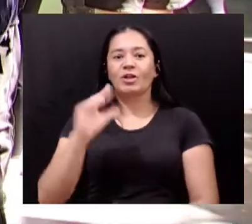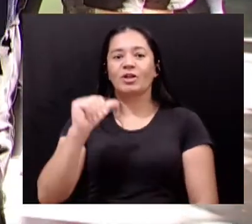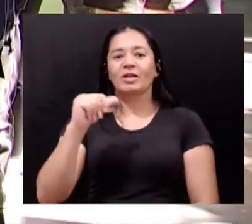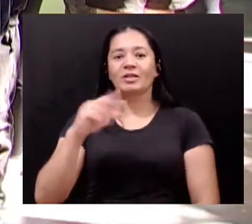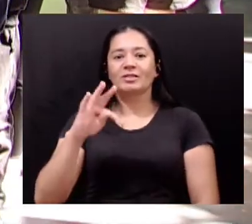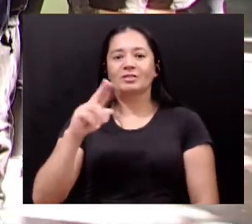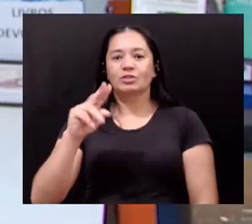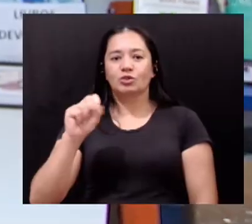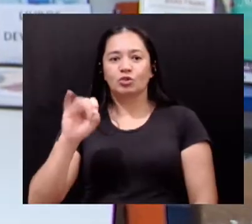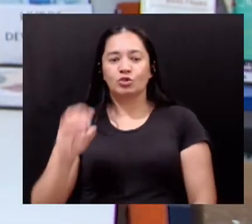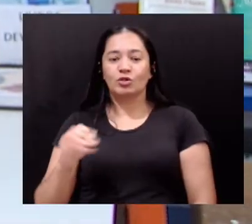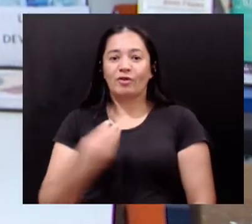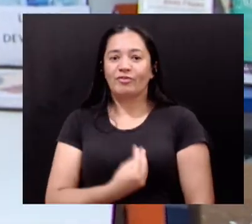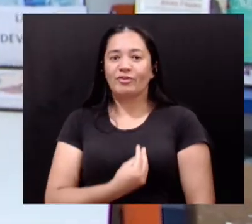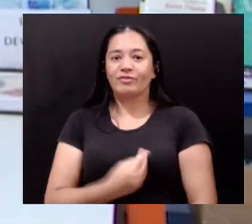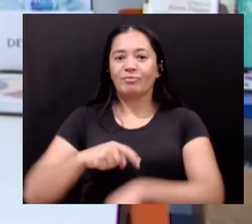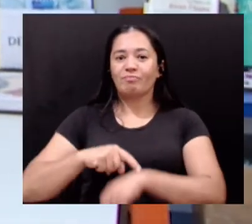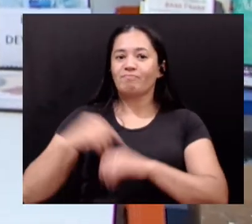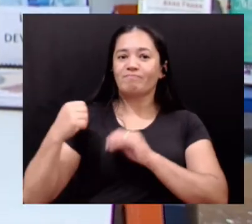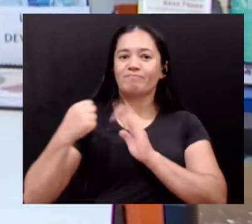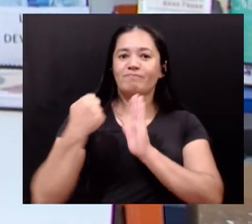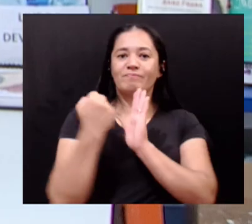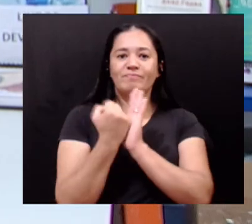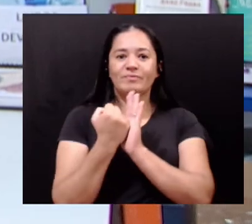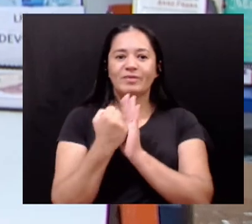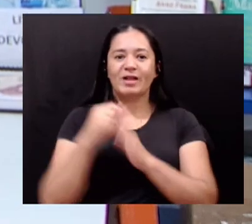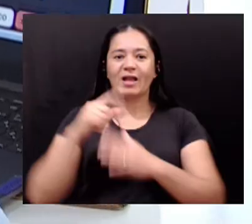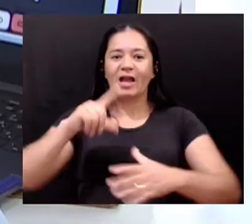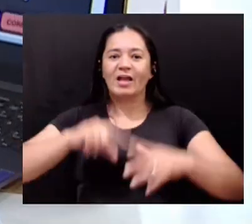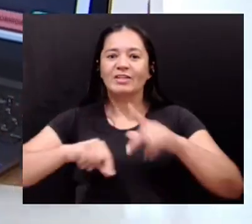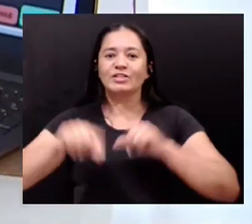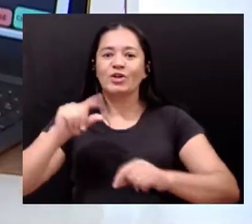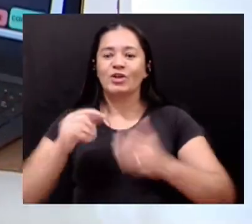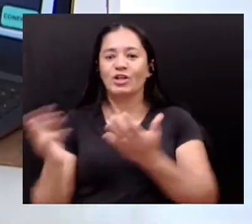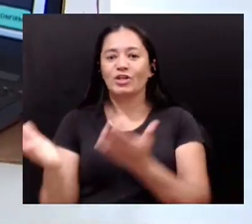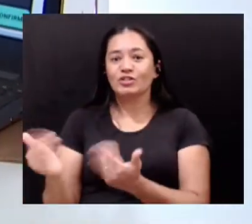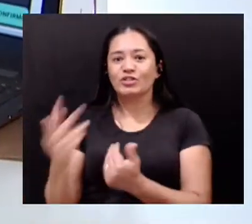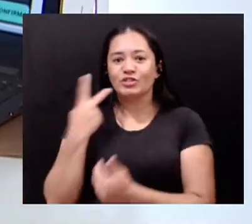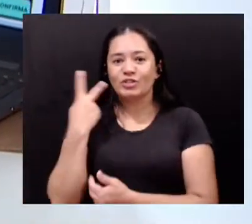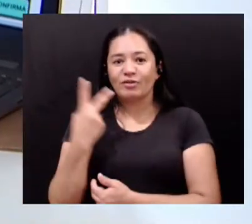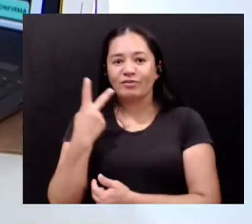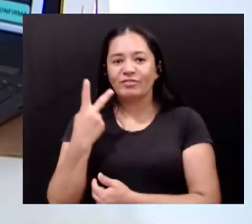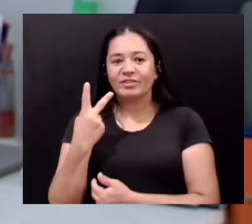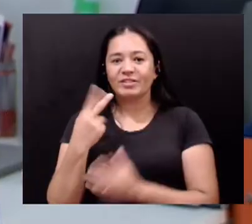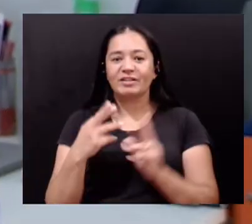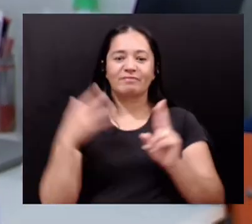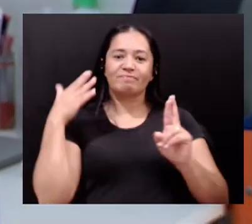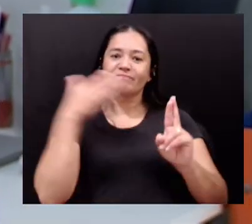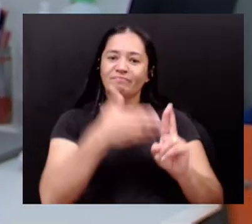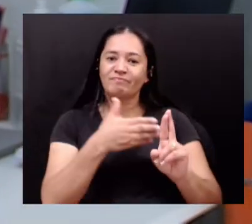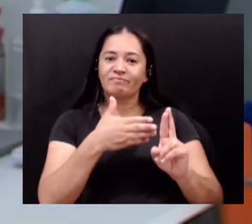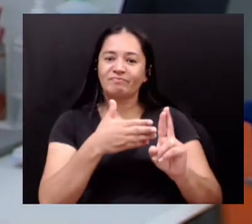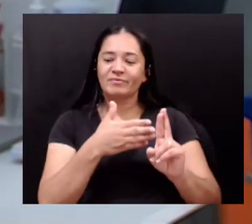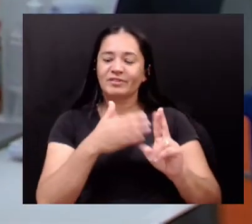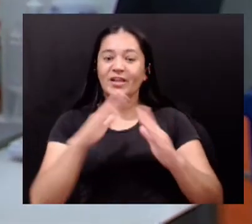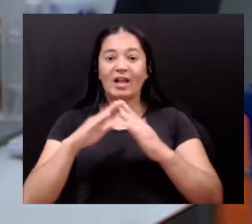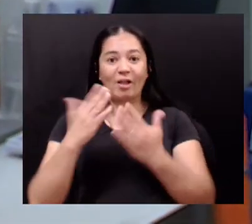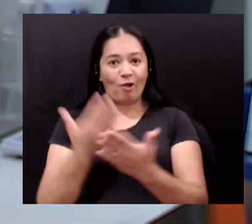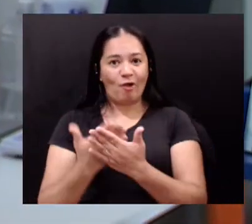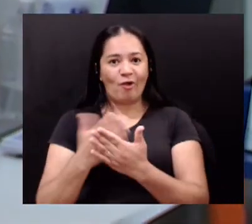momento marcante: a eleição dos jovens vereadores que irão representar a unidade no Parlamento